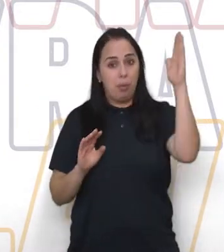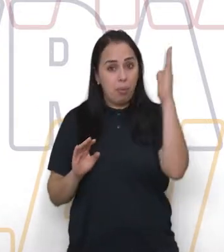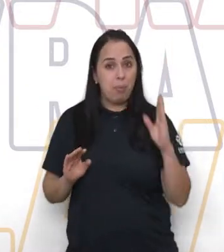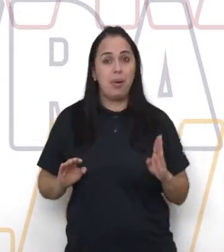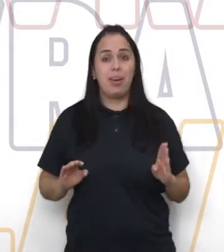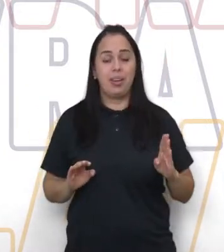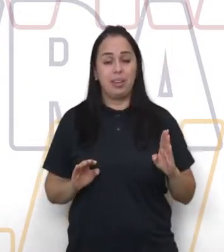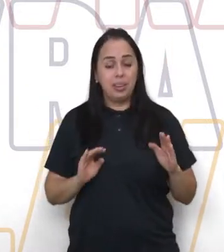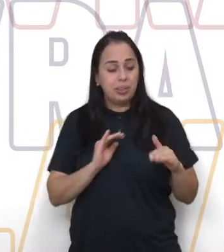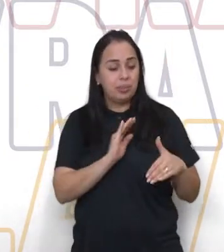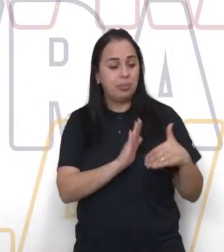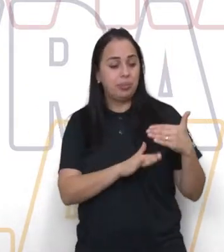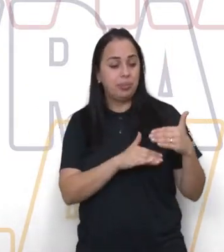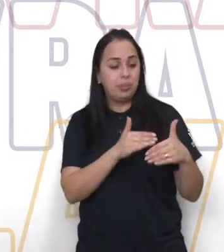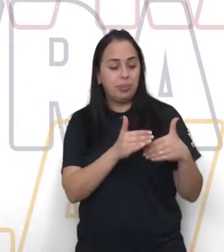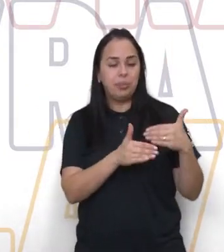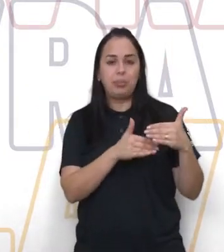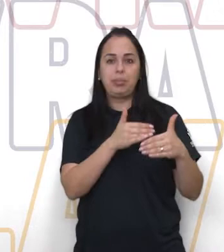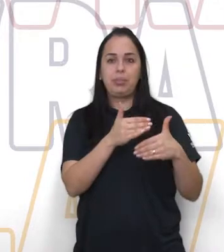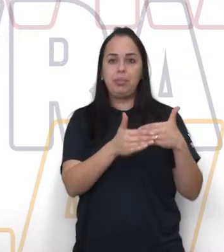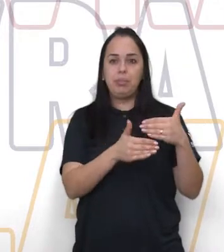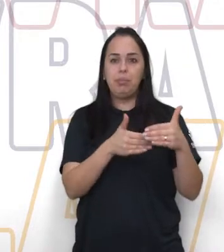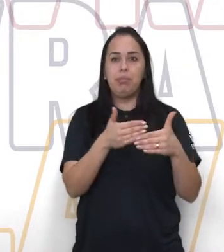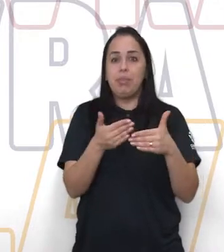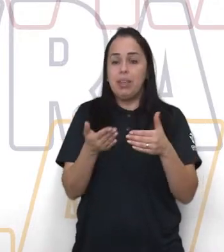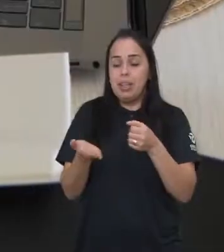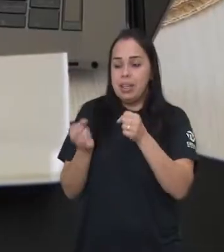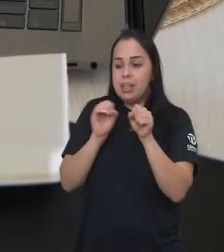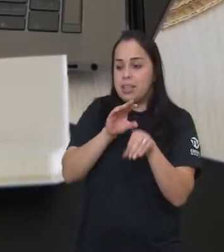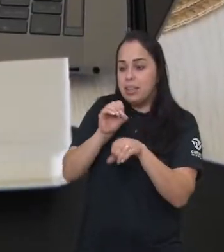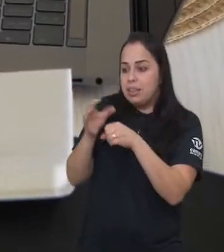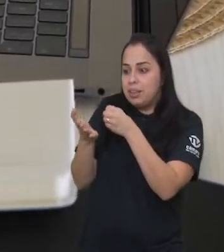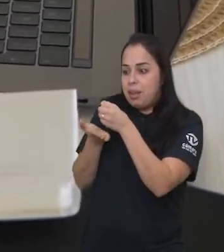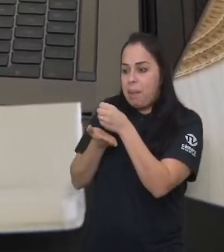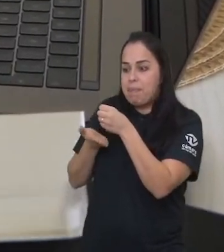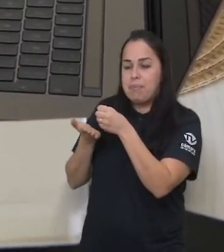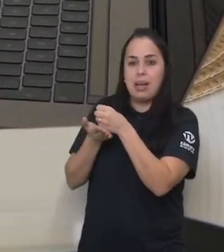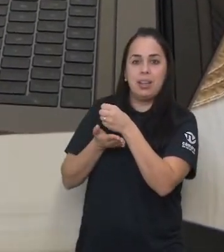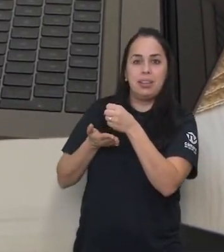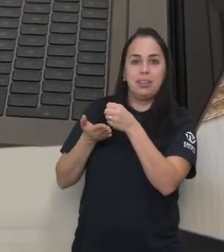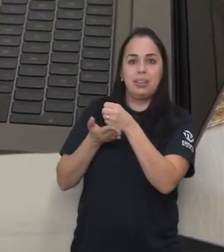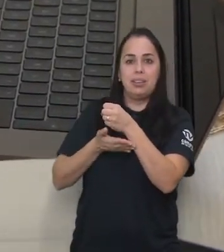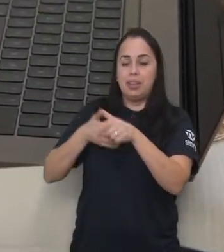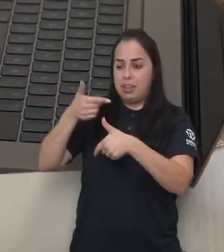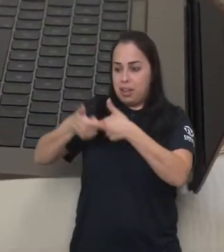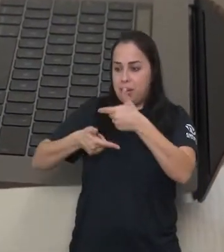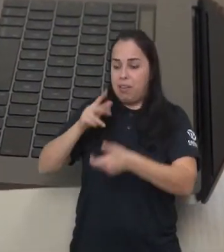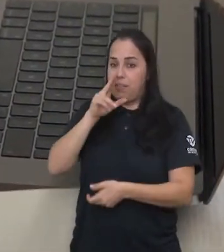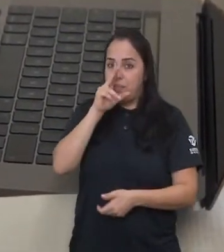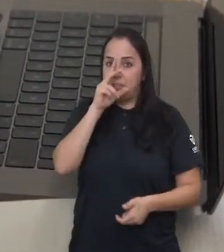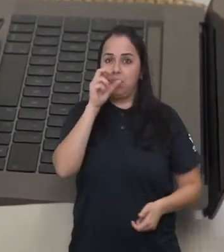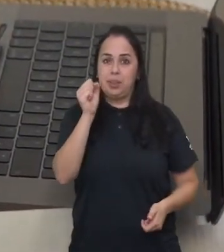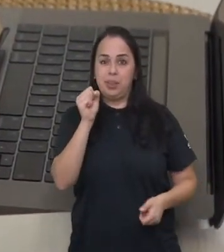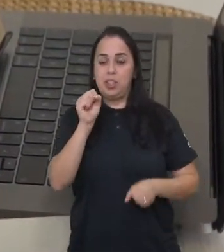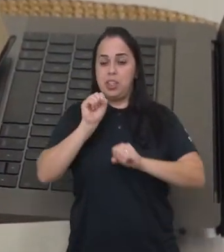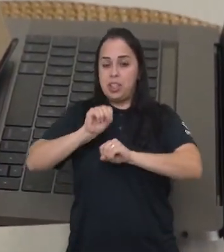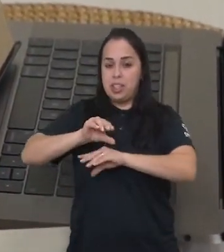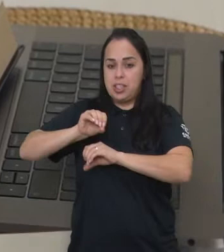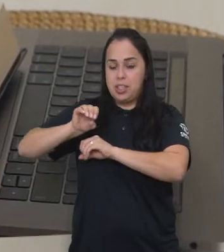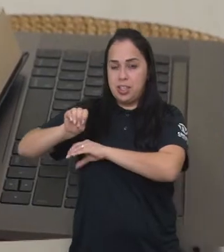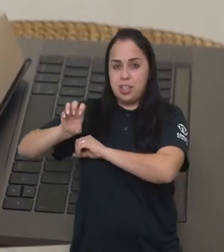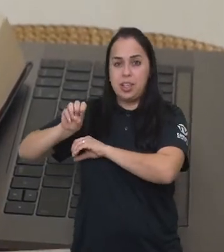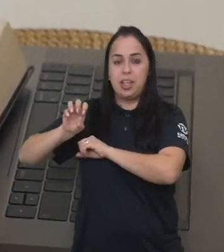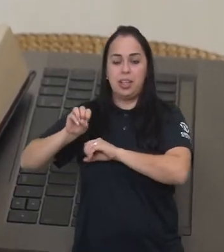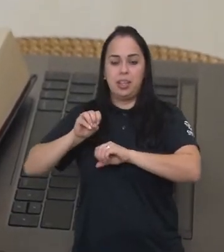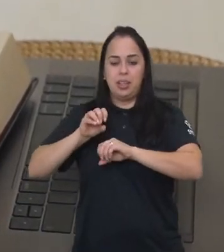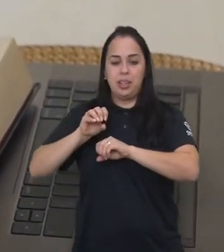então o Brasil ele caminha para uma preparação agora da base né é trabalhar forte nas questões de